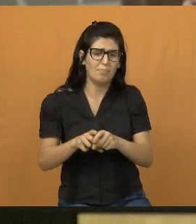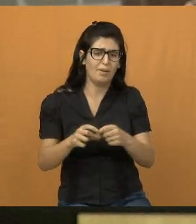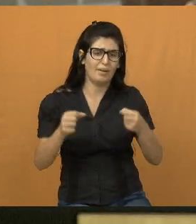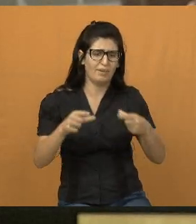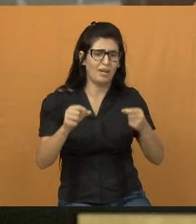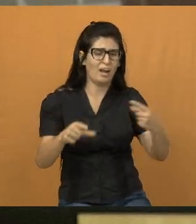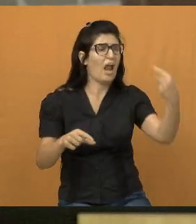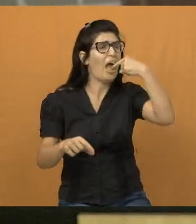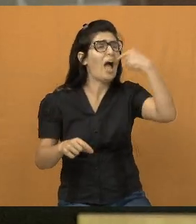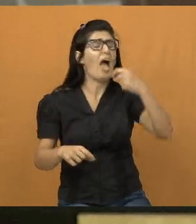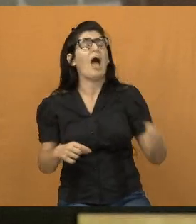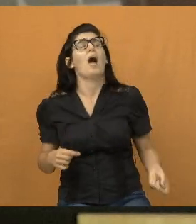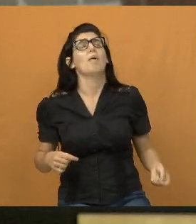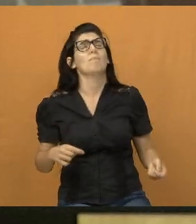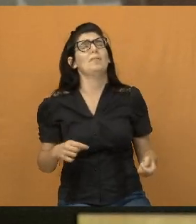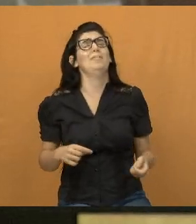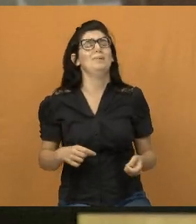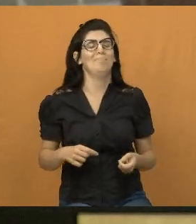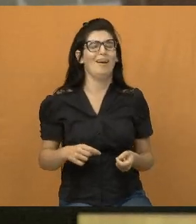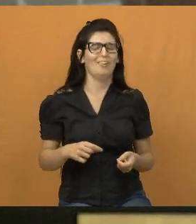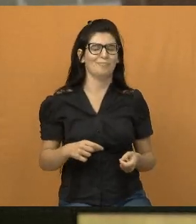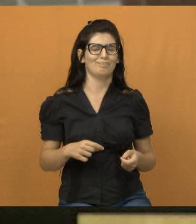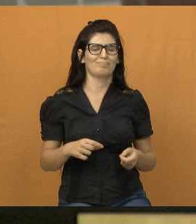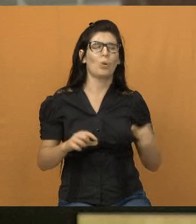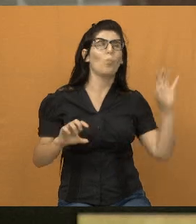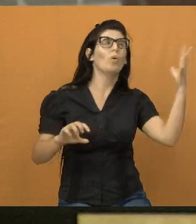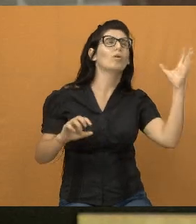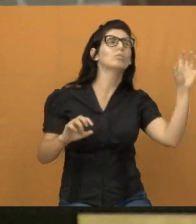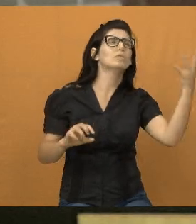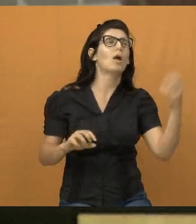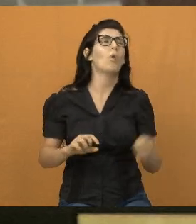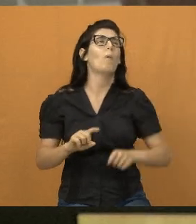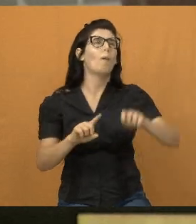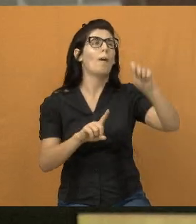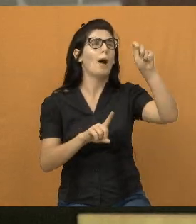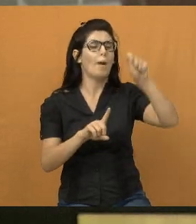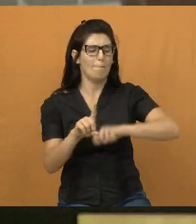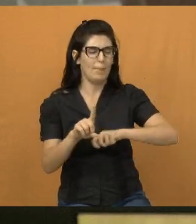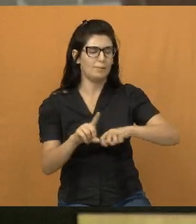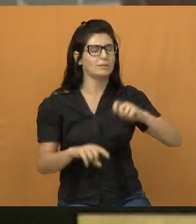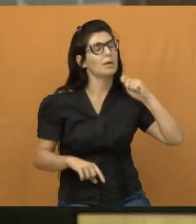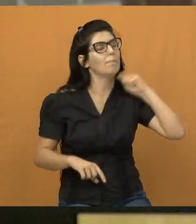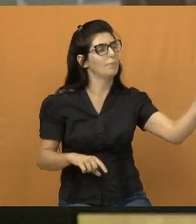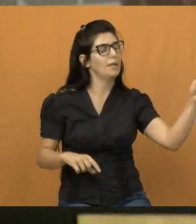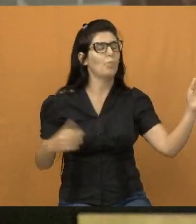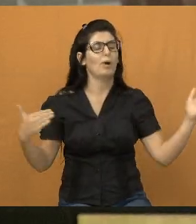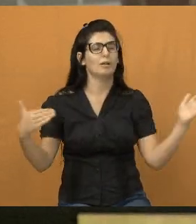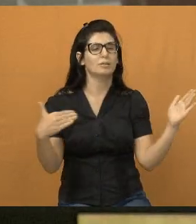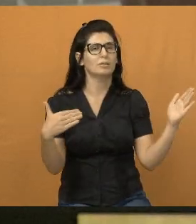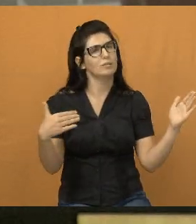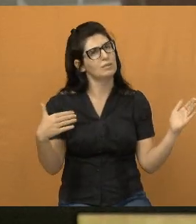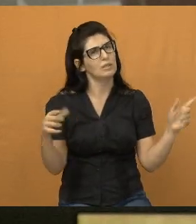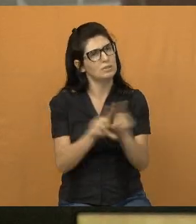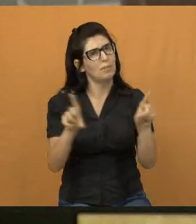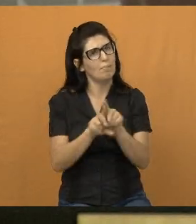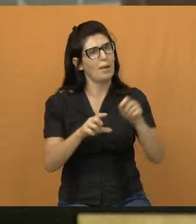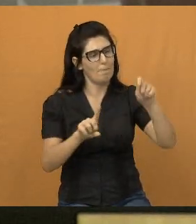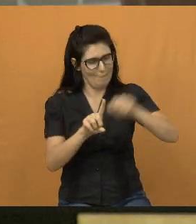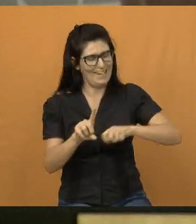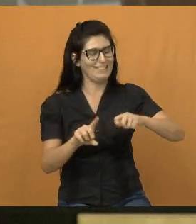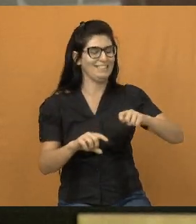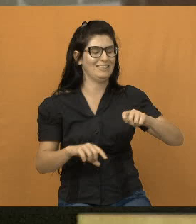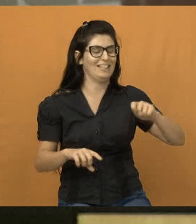de 2017, foi quando aconteceu. Como se trata de uma campanha, o fechamento ocorre nesses